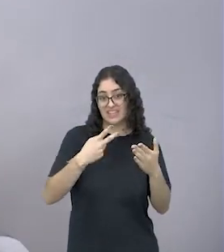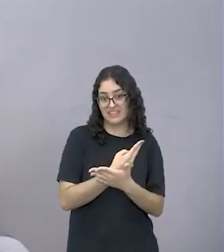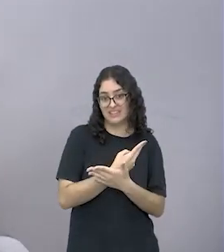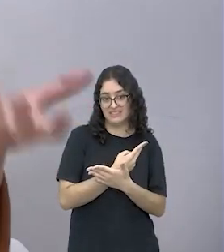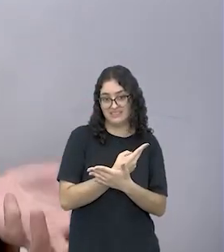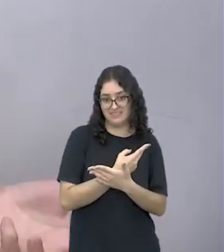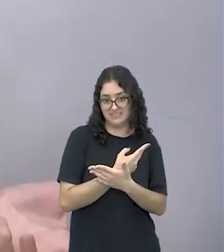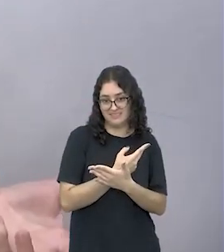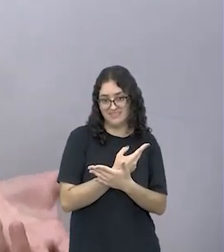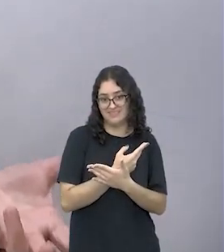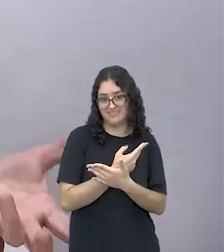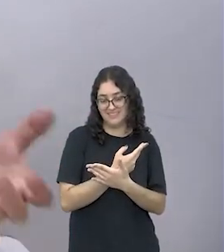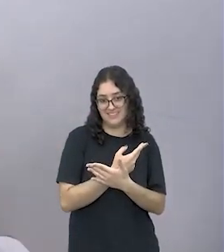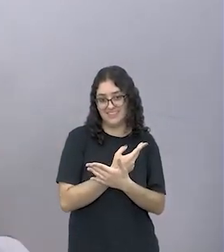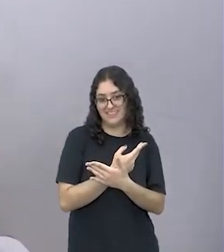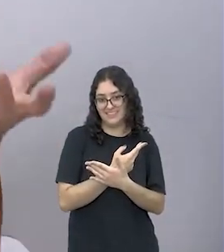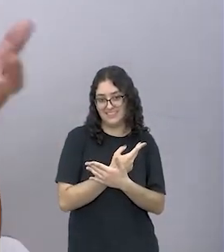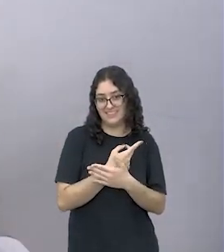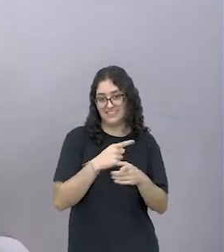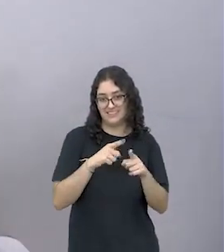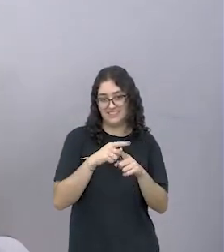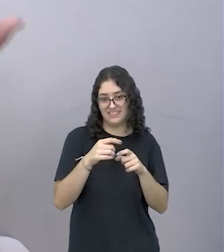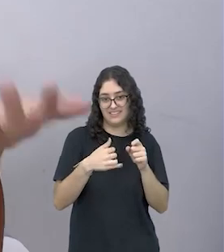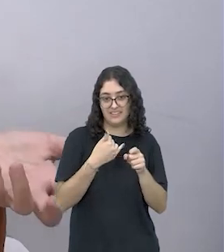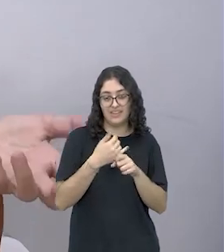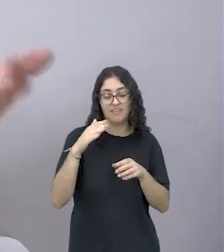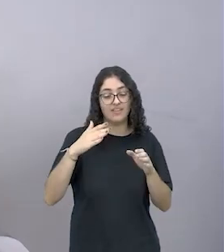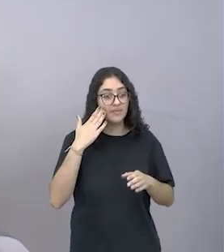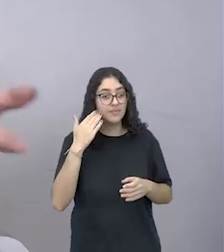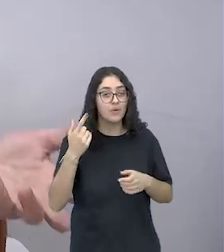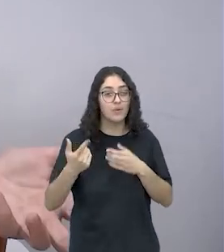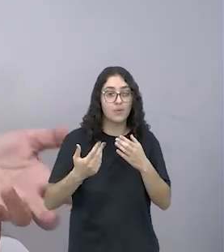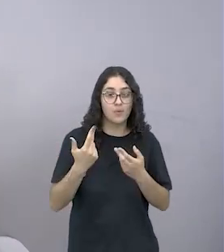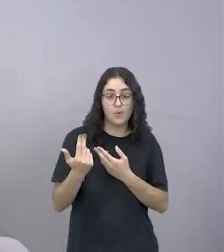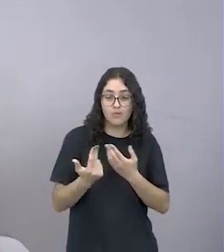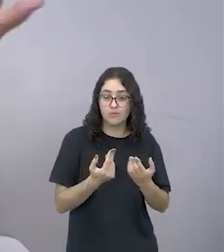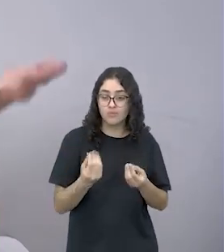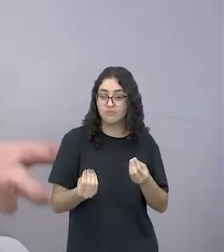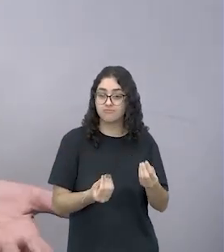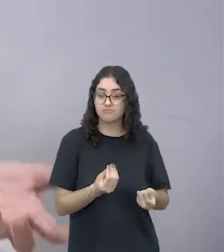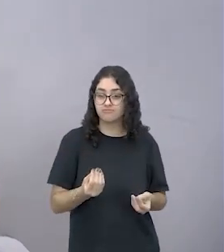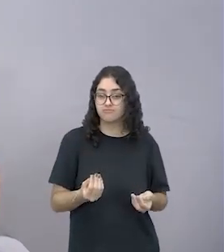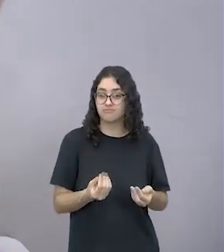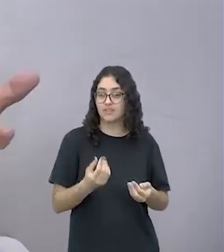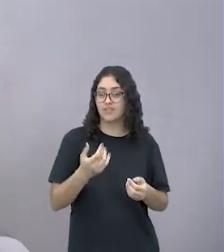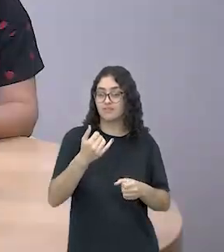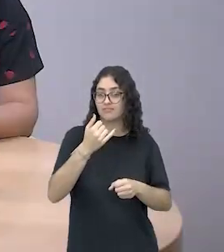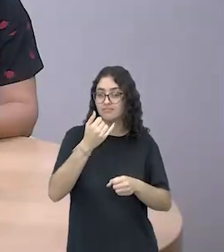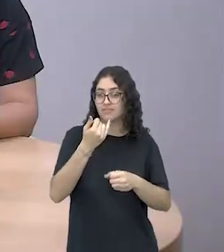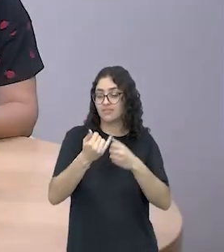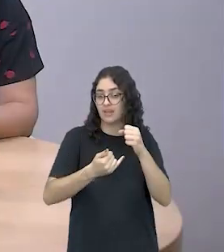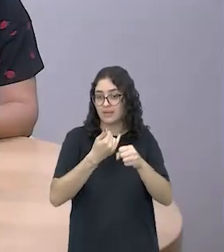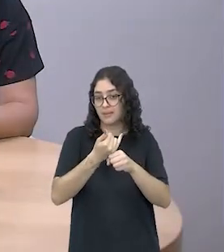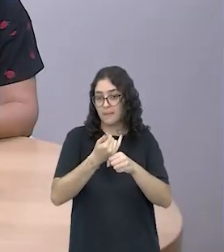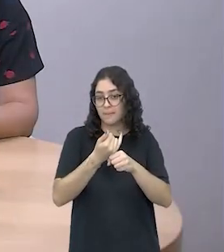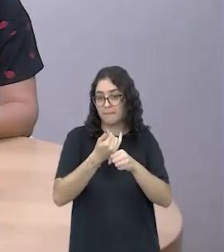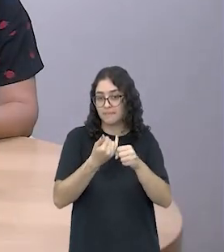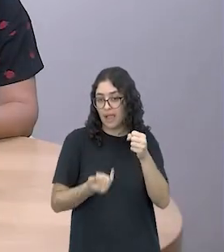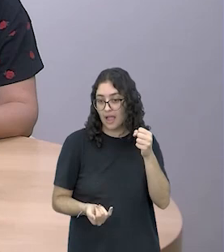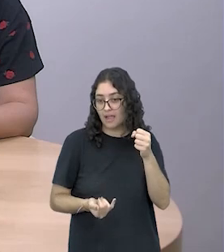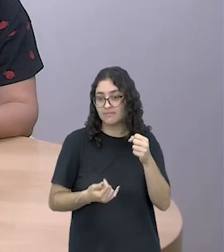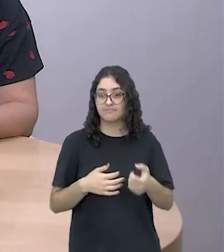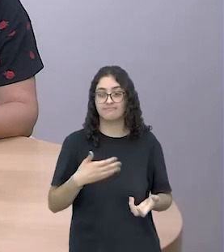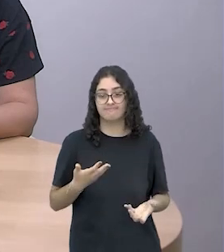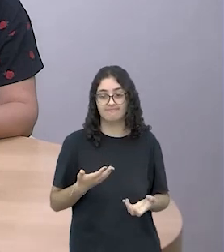errada. Alguém está usando mais a internet que outros, ou todo mundo está usando junto, aí cai. Então, o desplugado